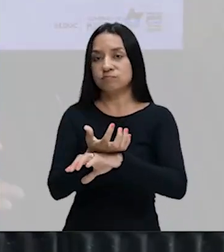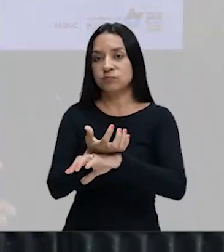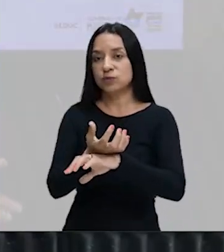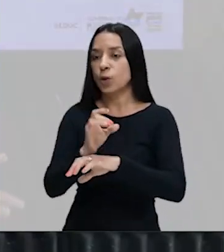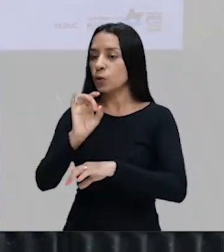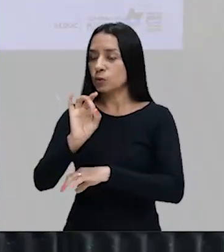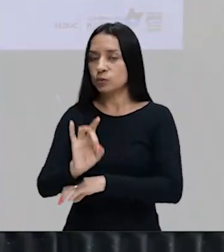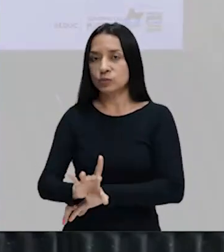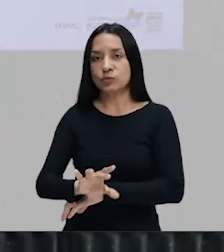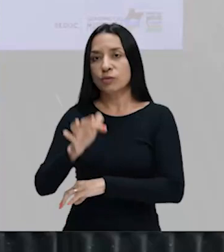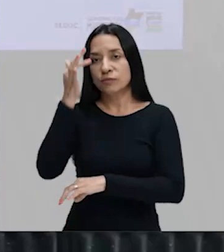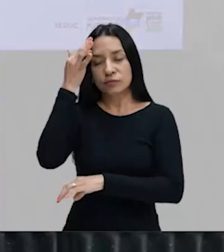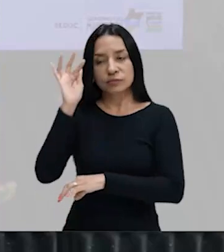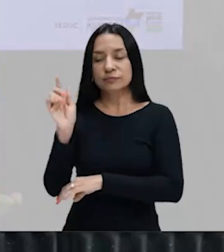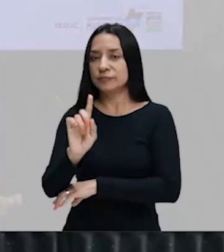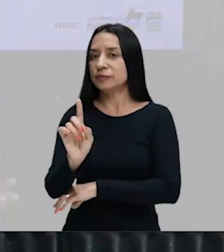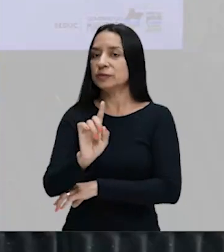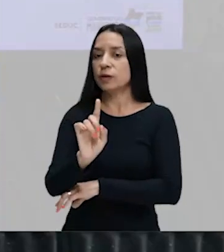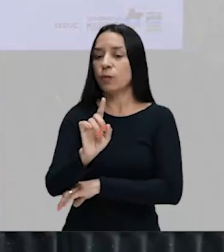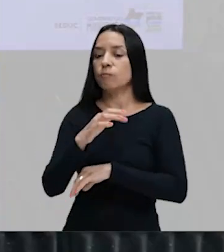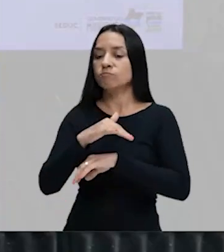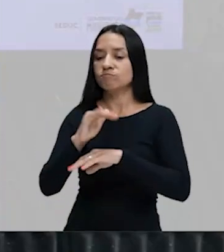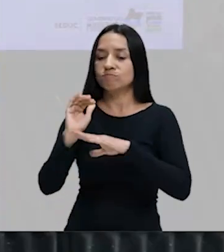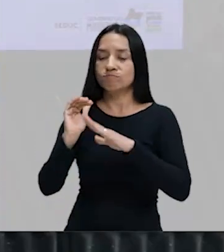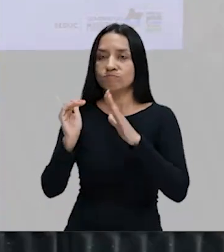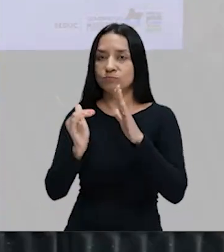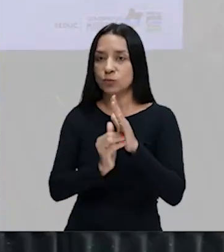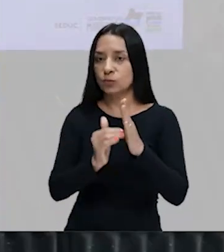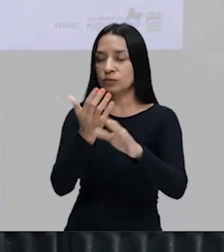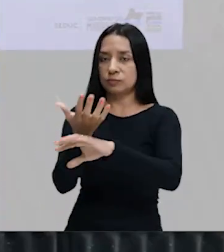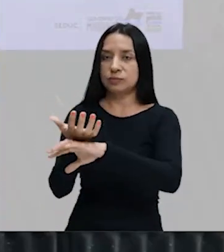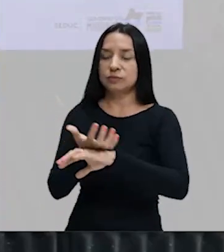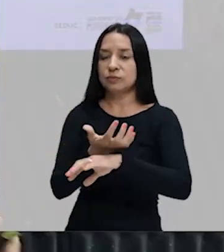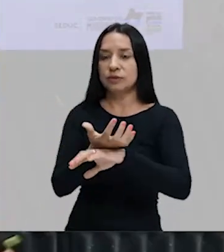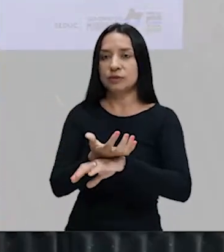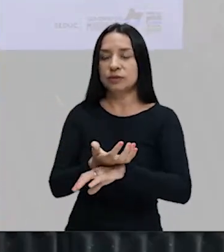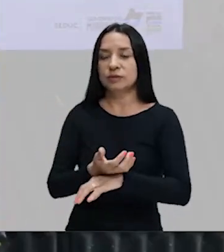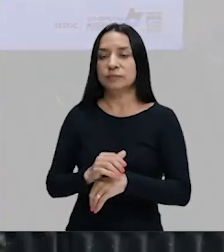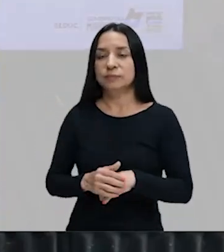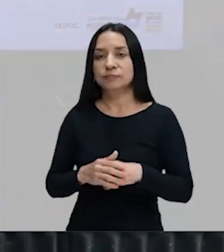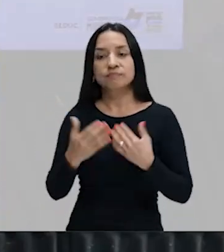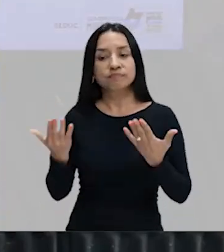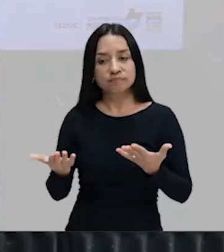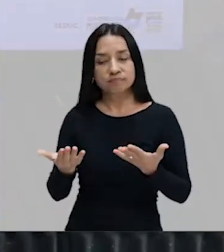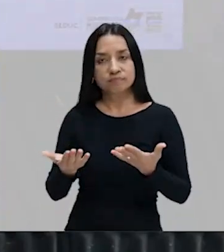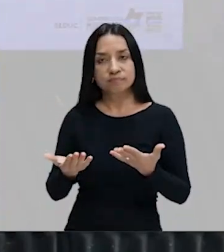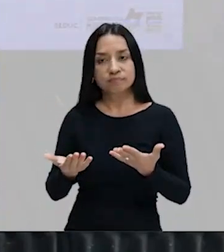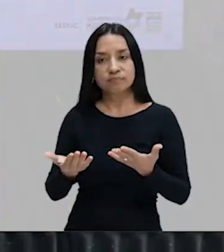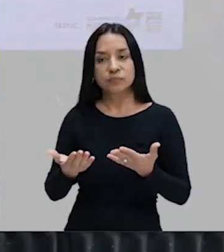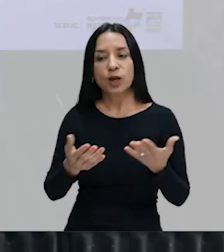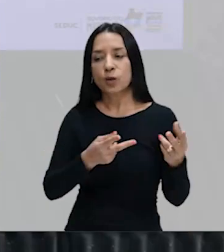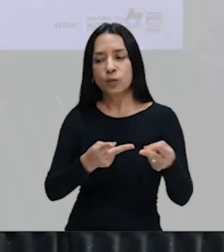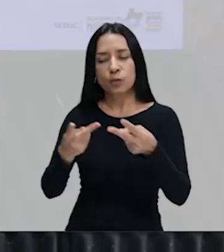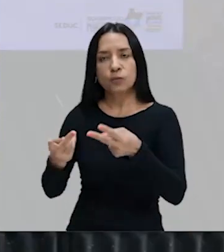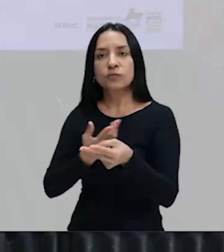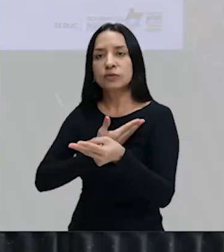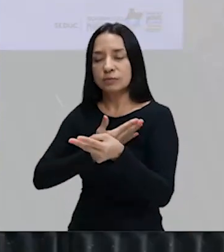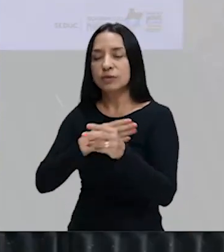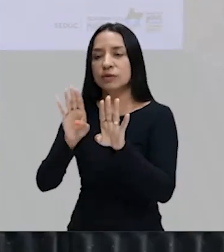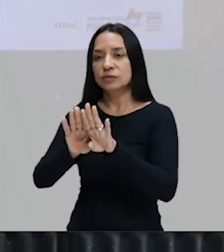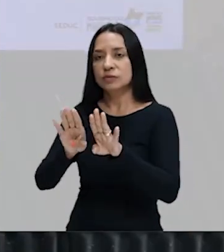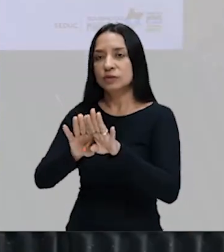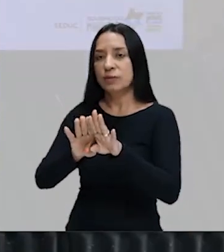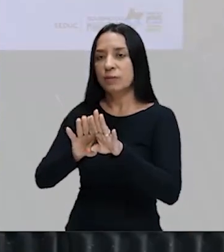só filosofia. Obviamente você já acompanhou, você já tem o projeto, você já faz ali, já está conosco há muito mais tempo. Então traga seus amigos também, mande o